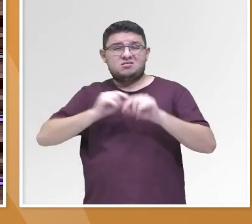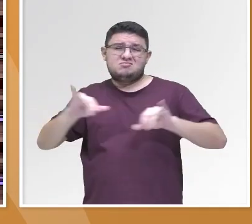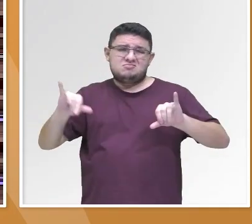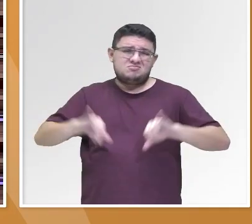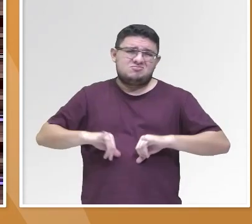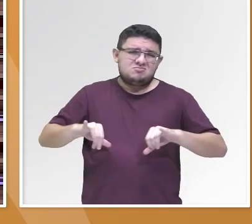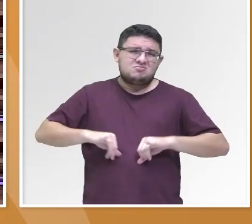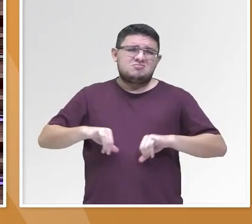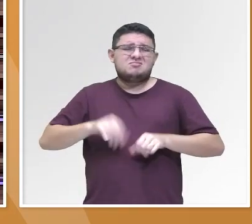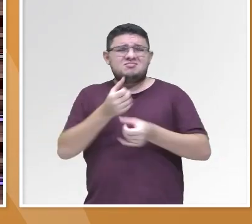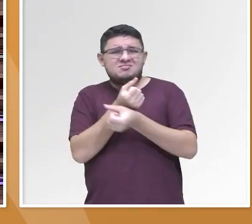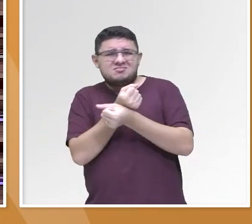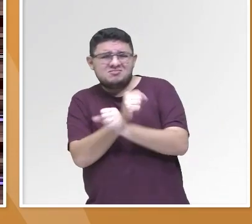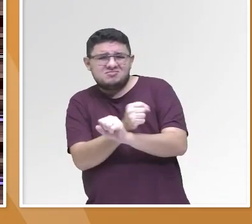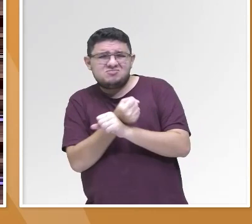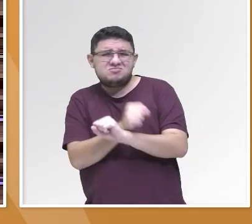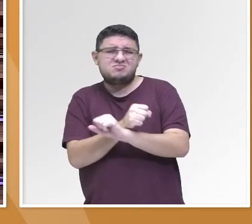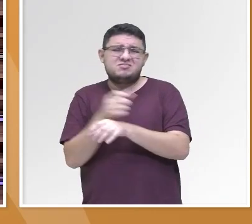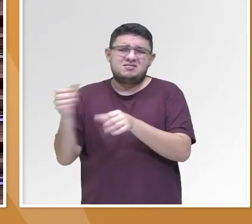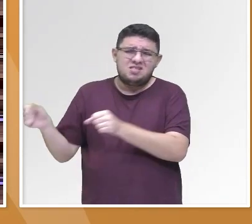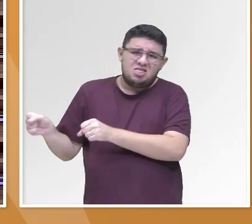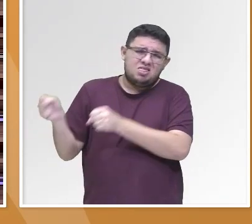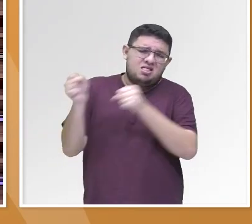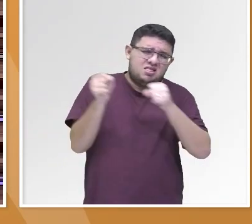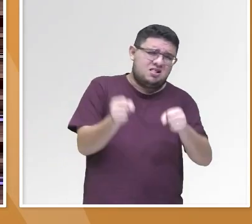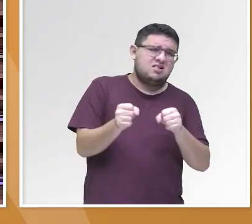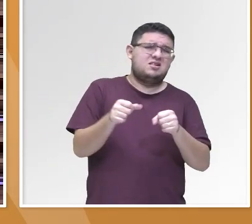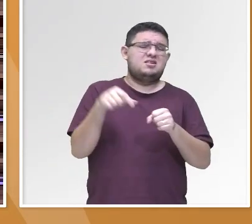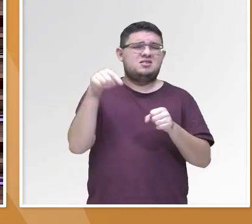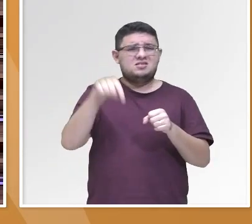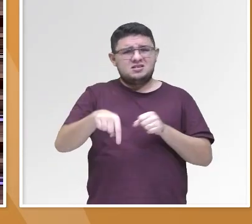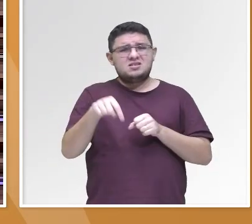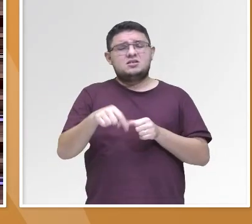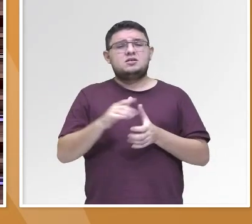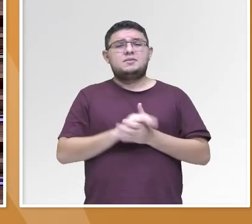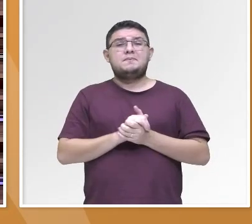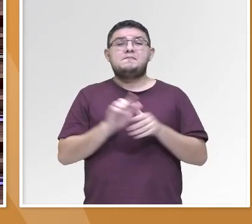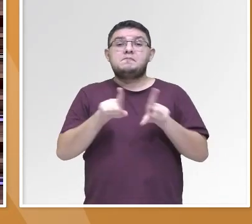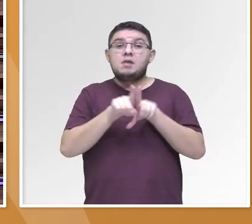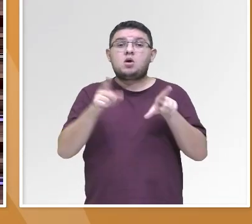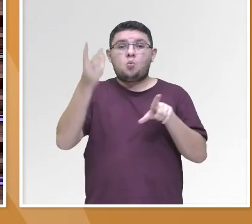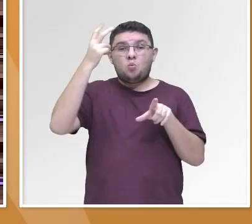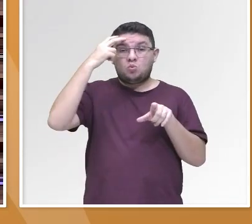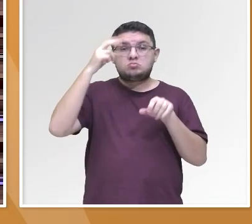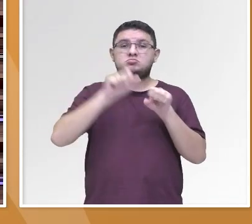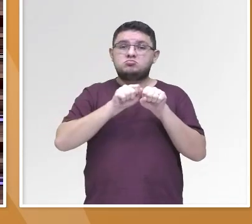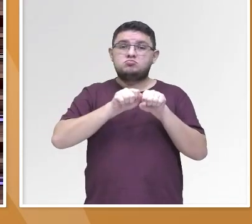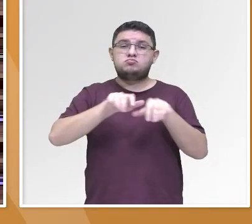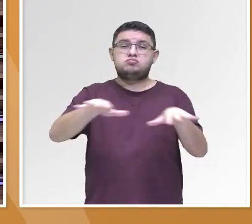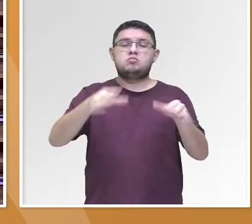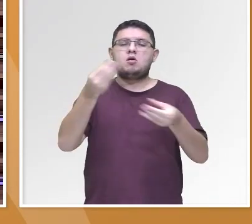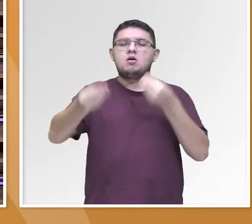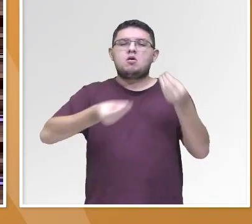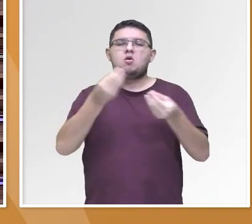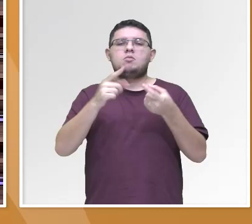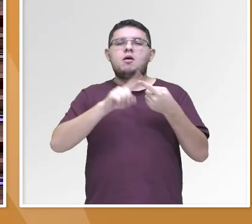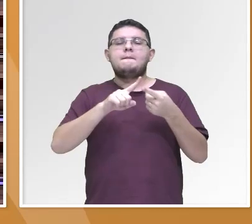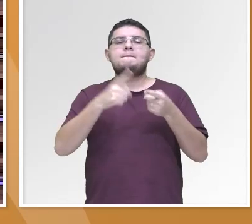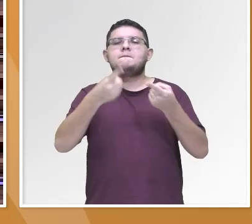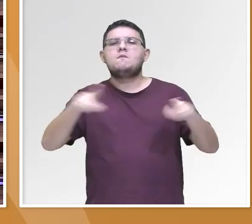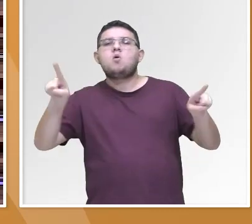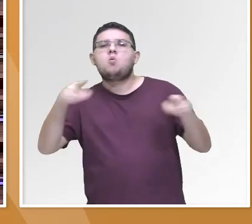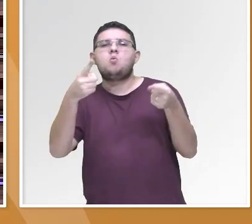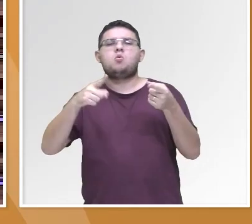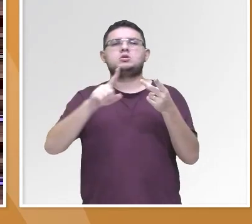no processo de travessia, mas que deixaram suas grandes contribuições, seja na questão da produção musical,